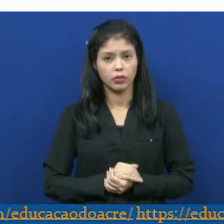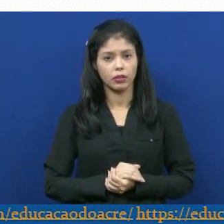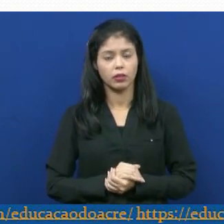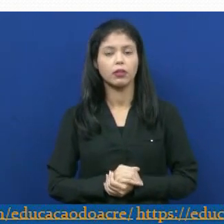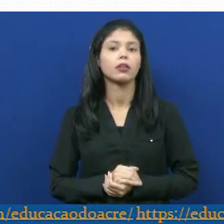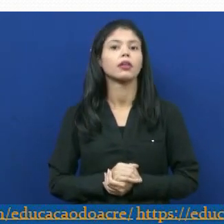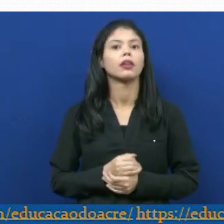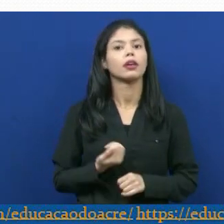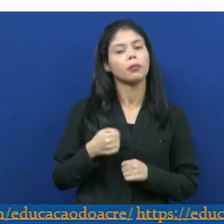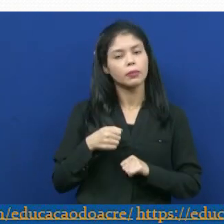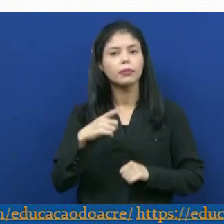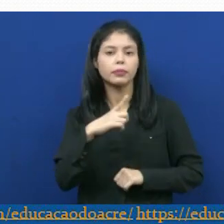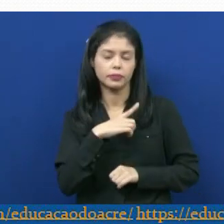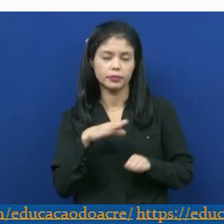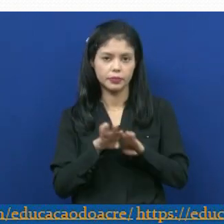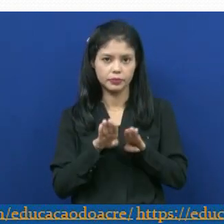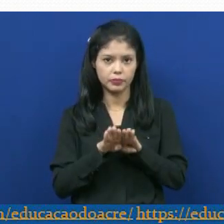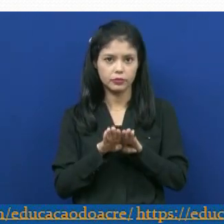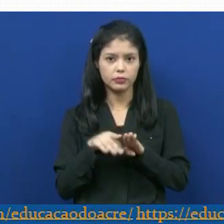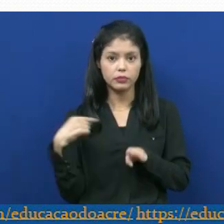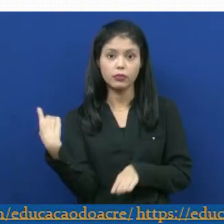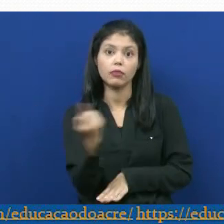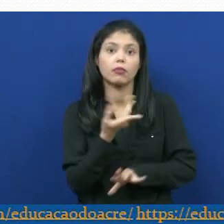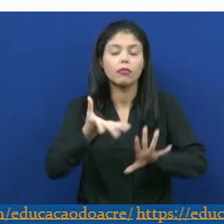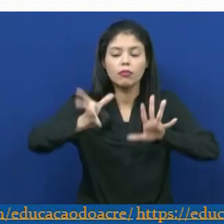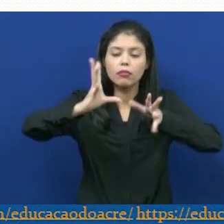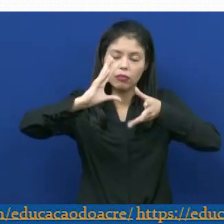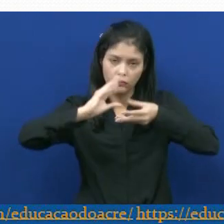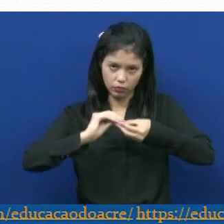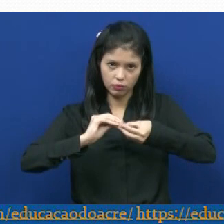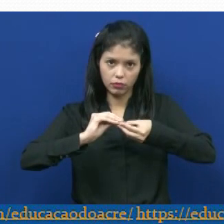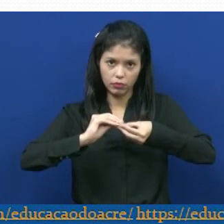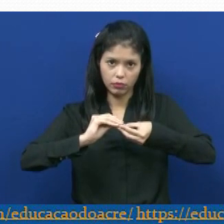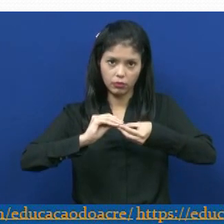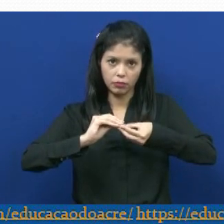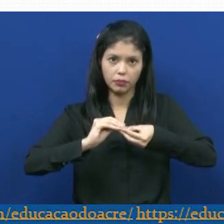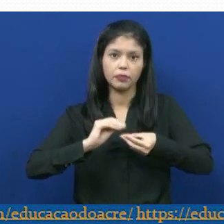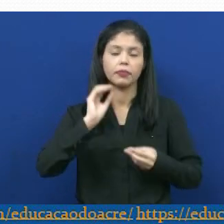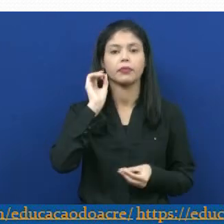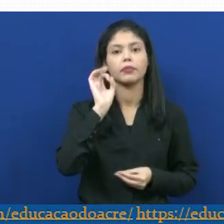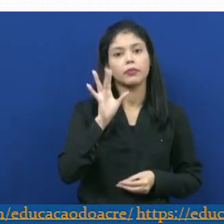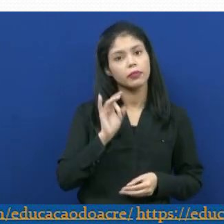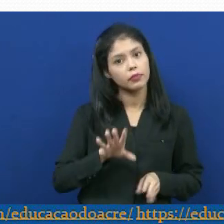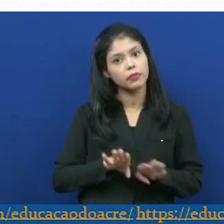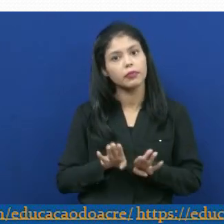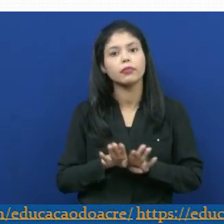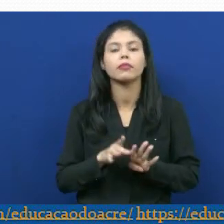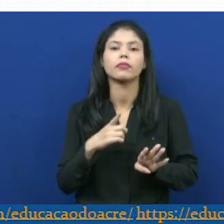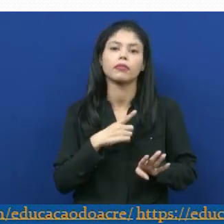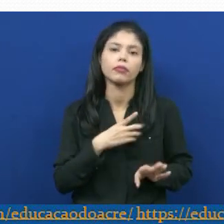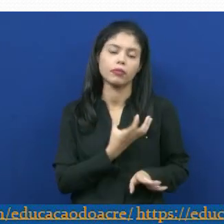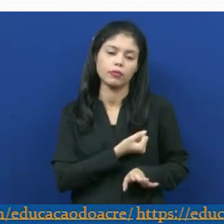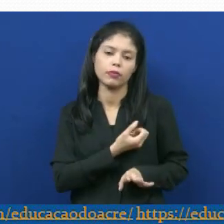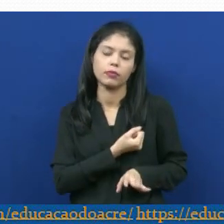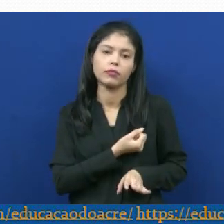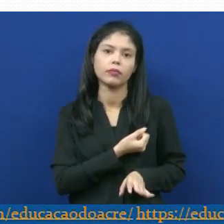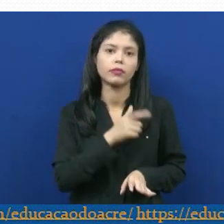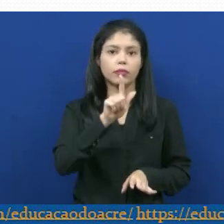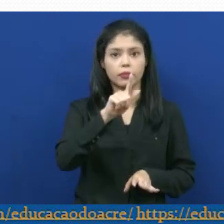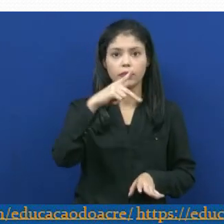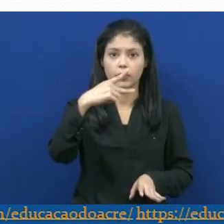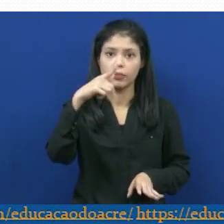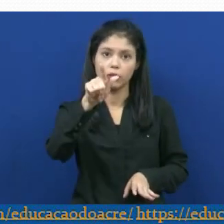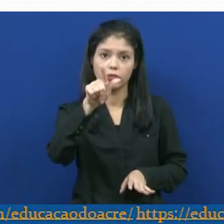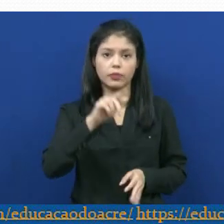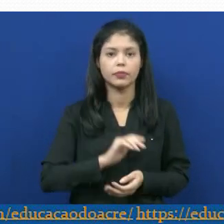É possível também nós realizarmos a soma de determinados termos de uma progressão geométrica,